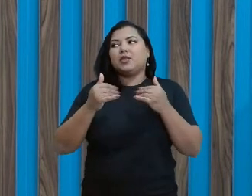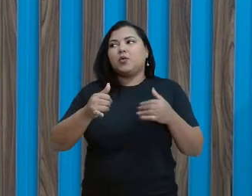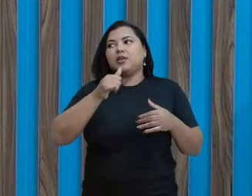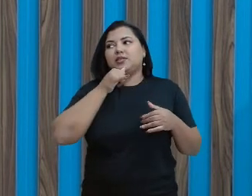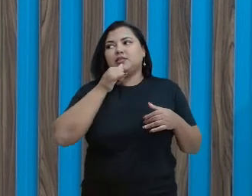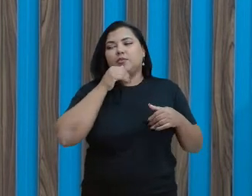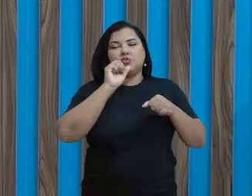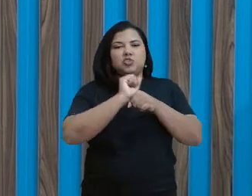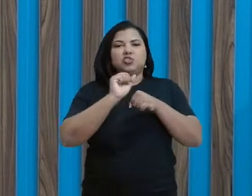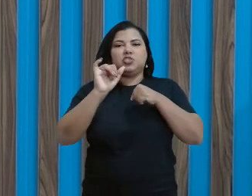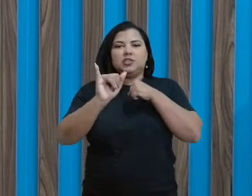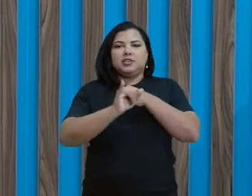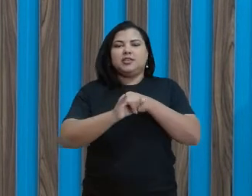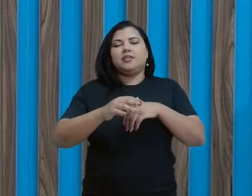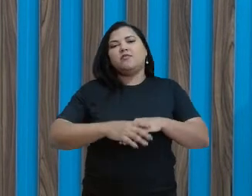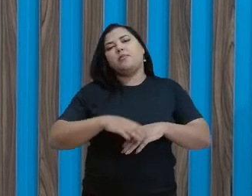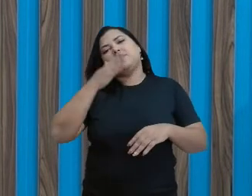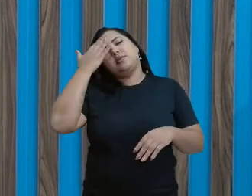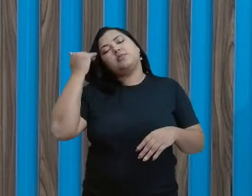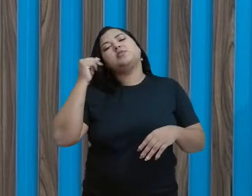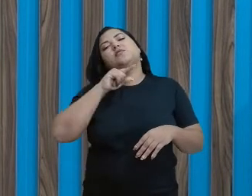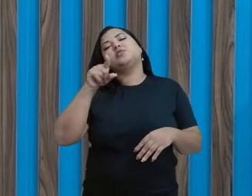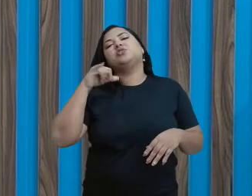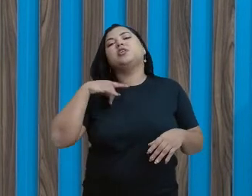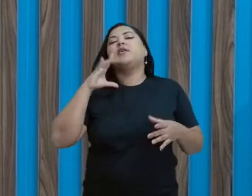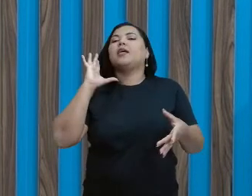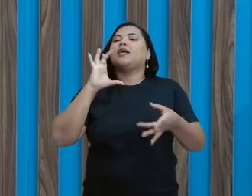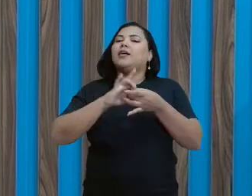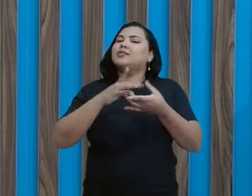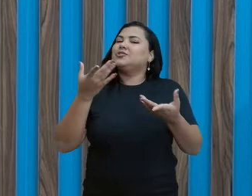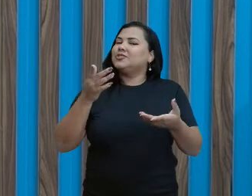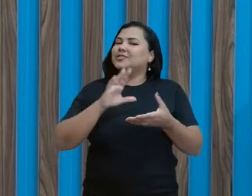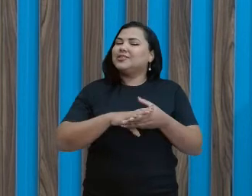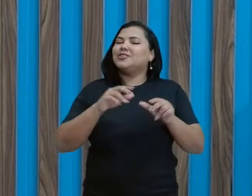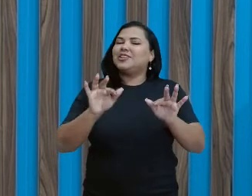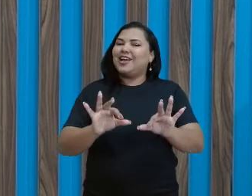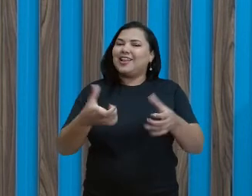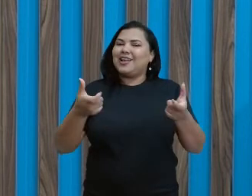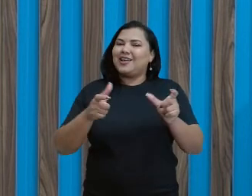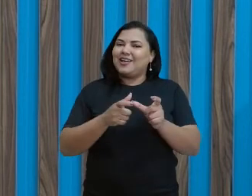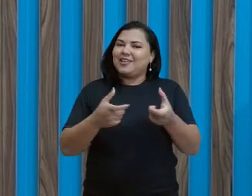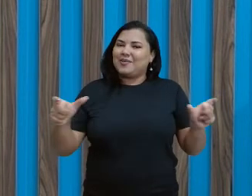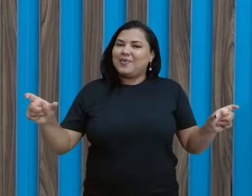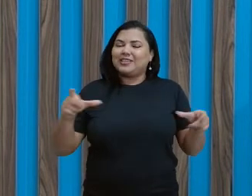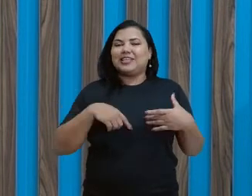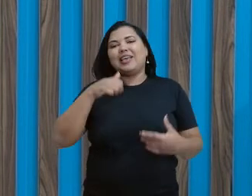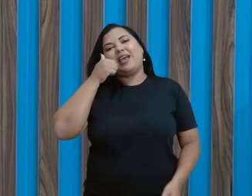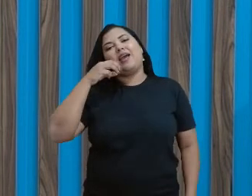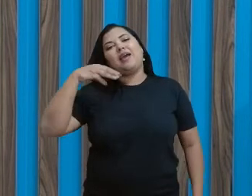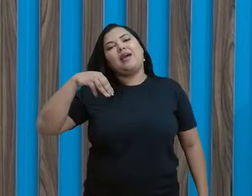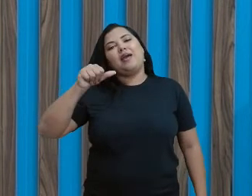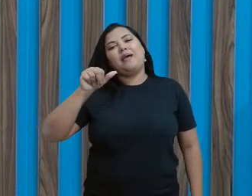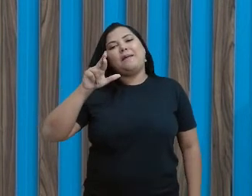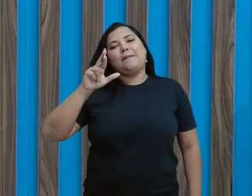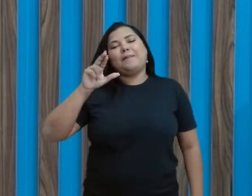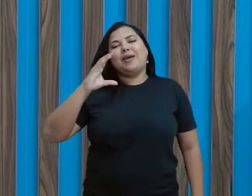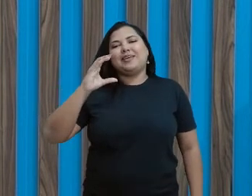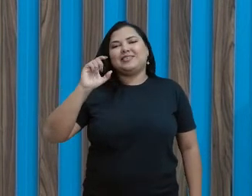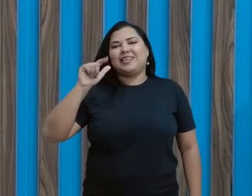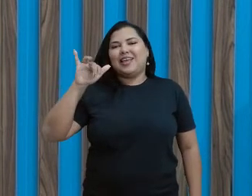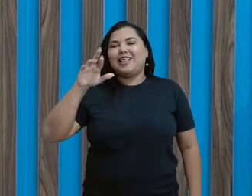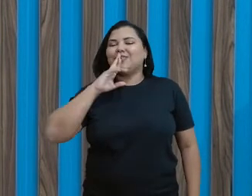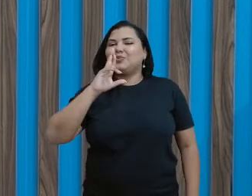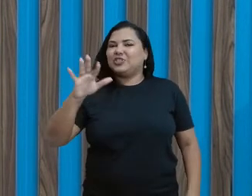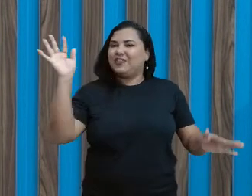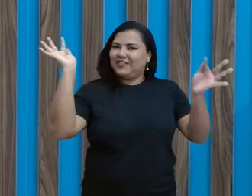exemplo de adjetivo, para saber se vocês estavam ligadinhos na classe gramatical. E aí a Marcélia respondeu feliz, aí ela acertou.